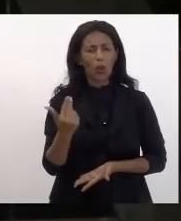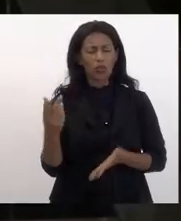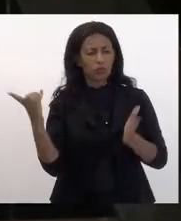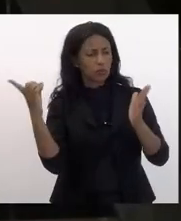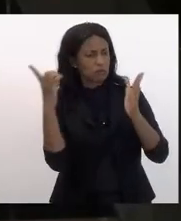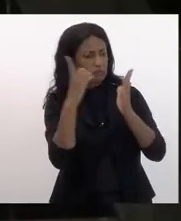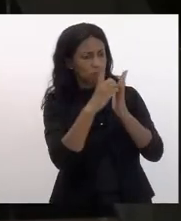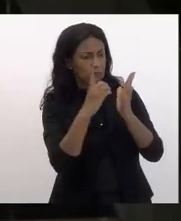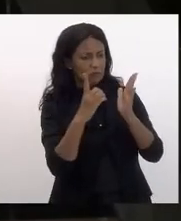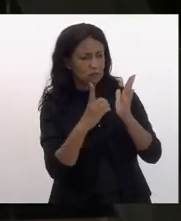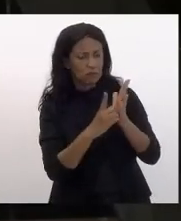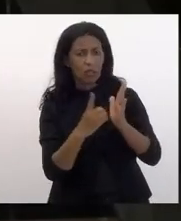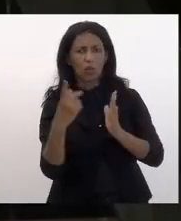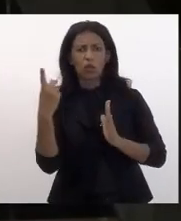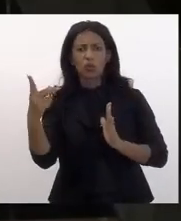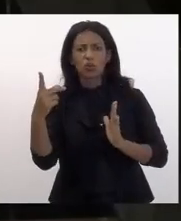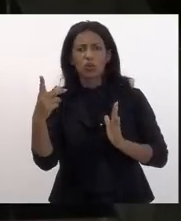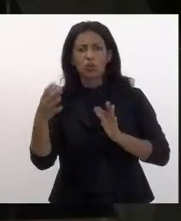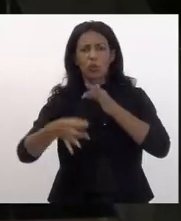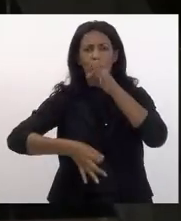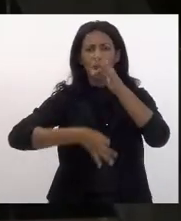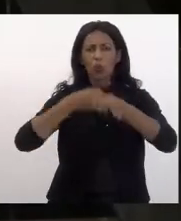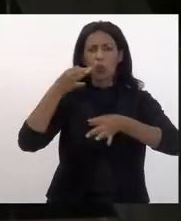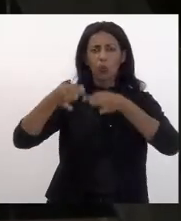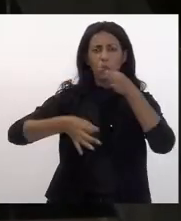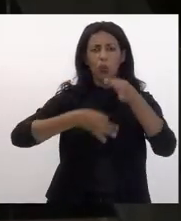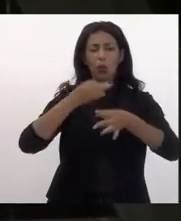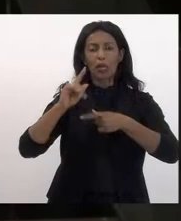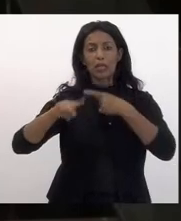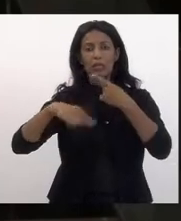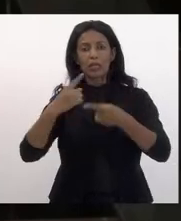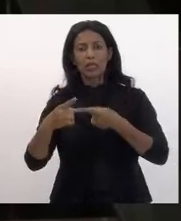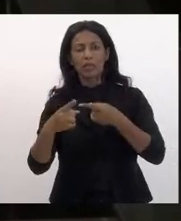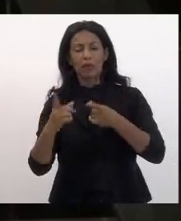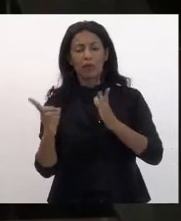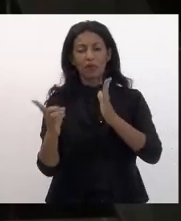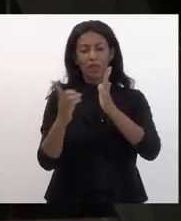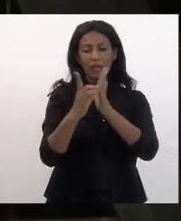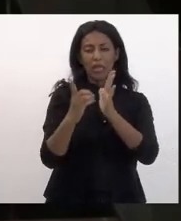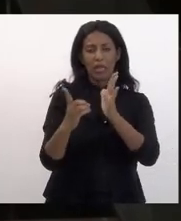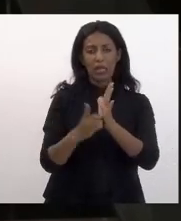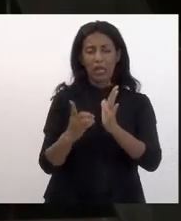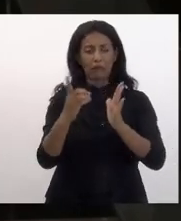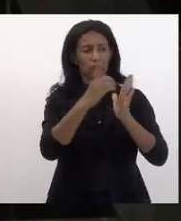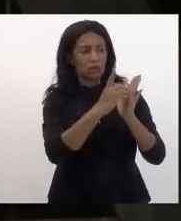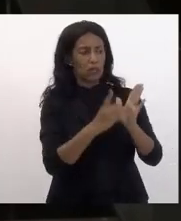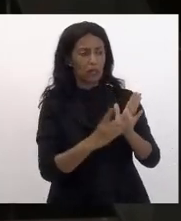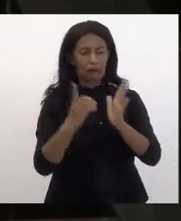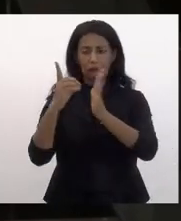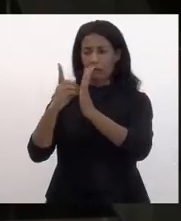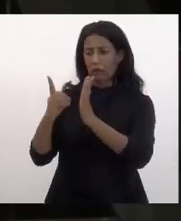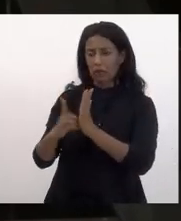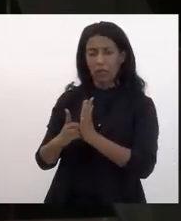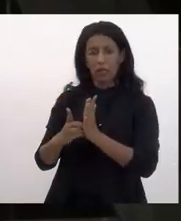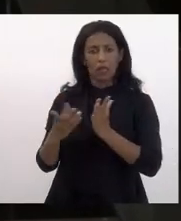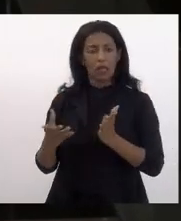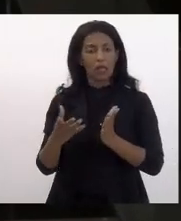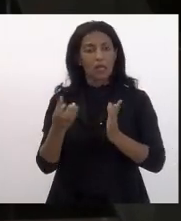colocando os teus considerandos e depois vir decreto, decreto isso, decreto aquilo,